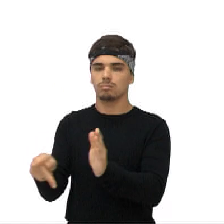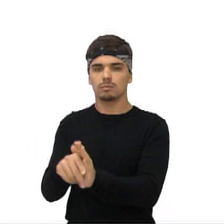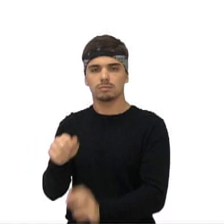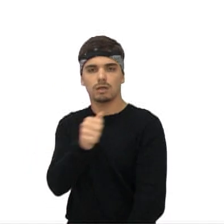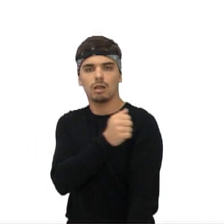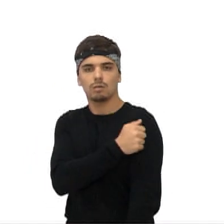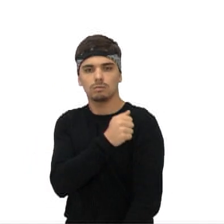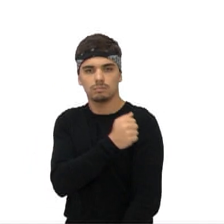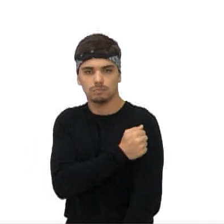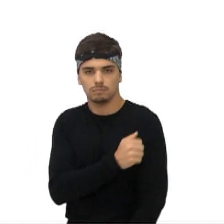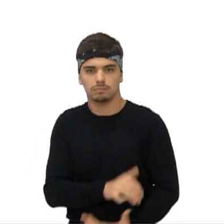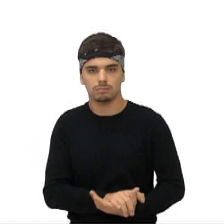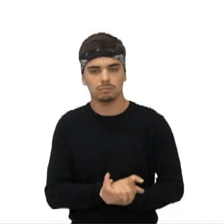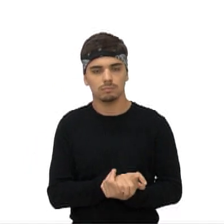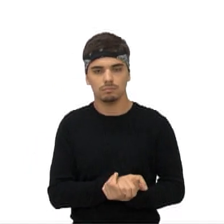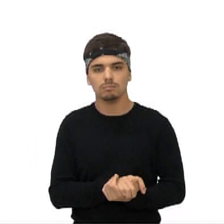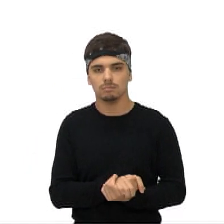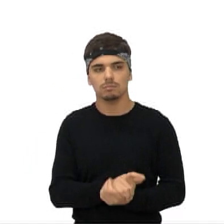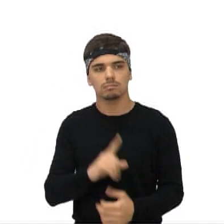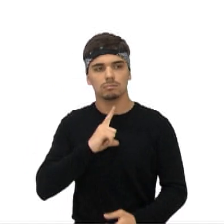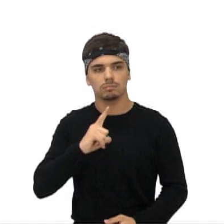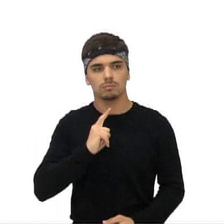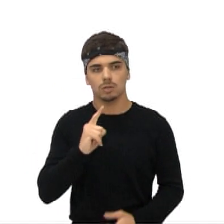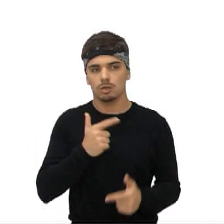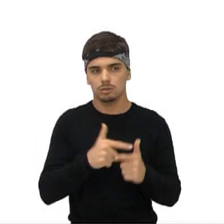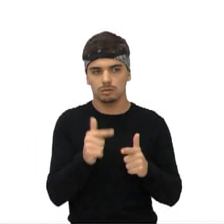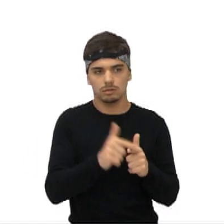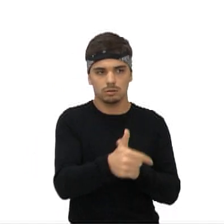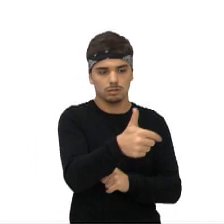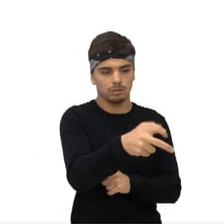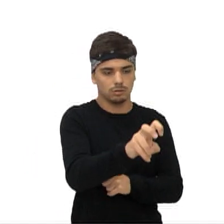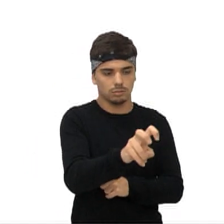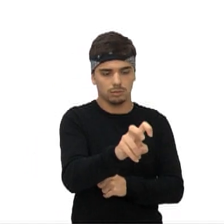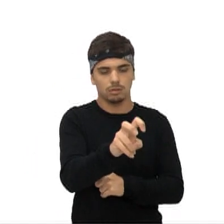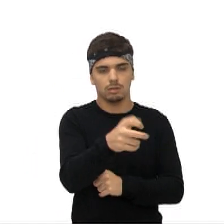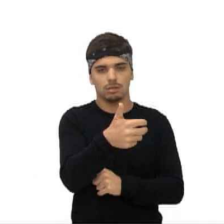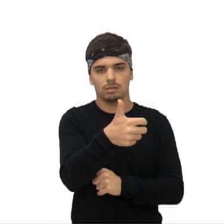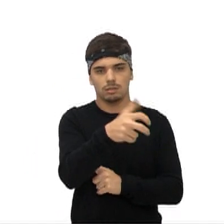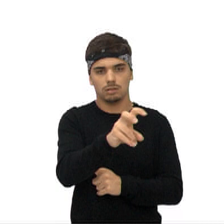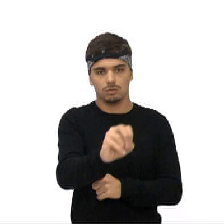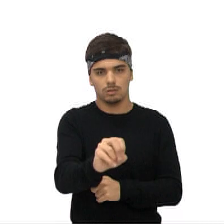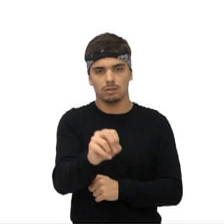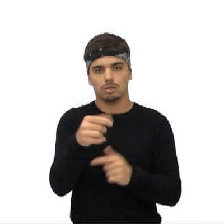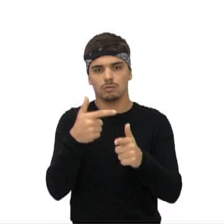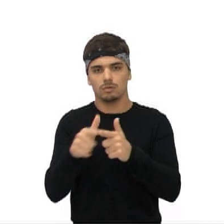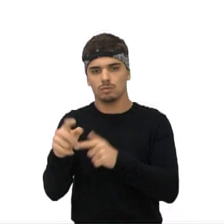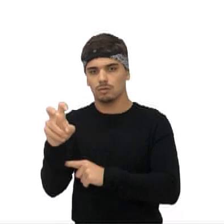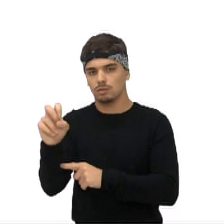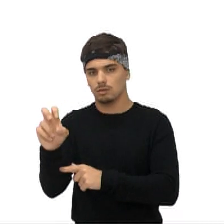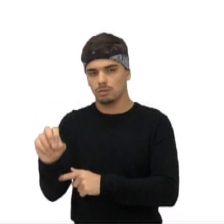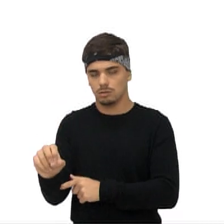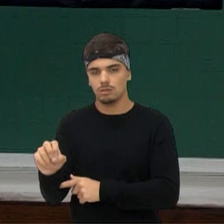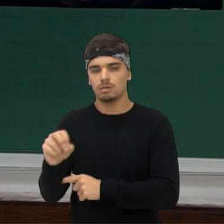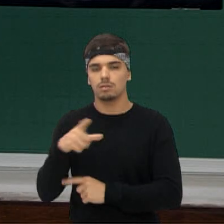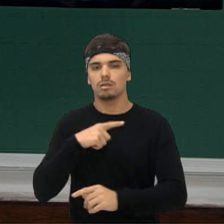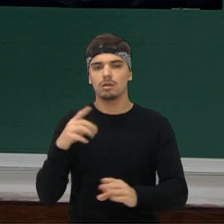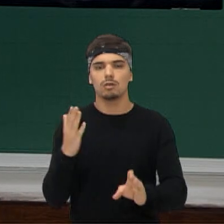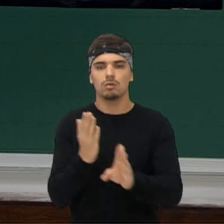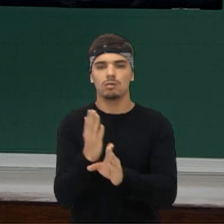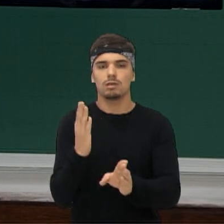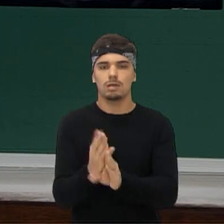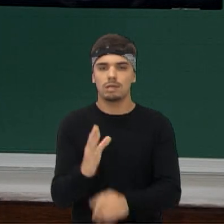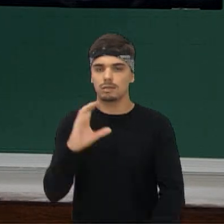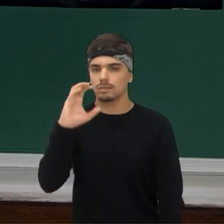Aí, fazendo esta divisão de 150 dividido por 500, eu acho